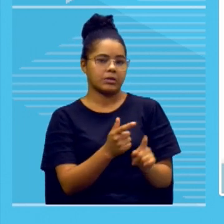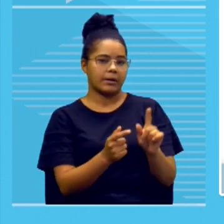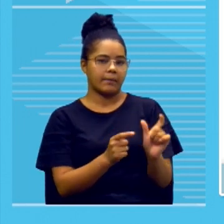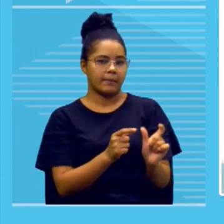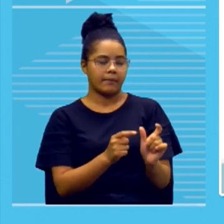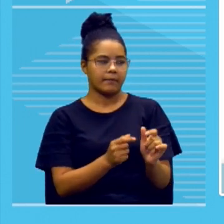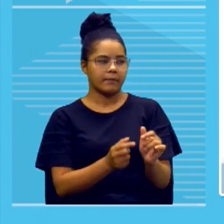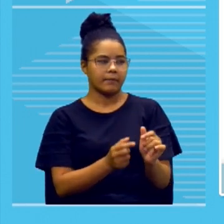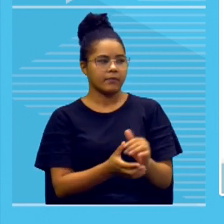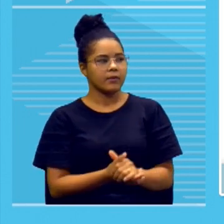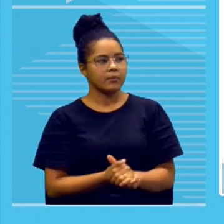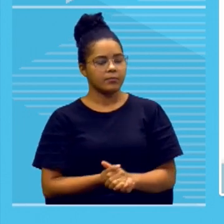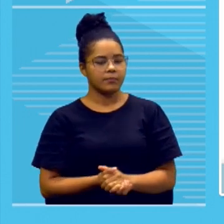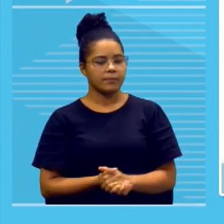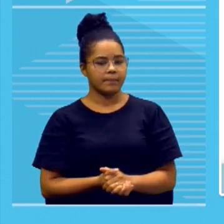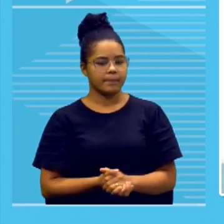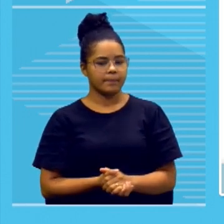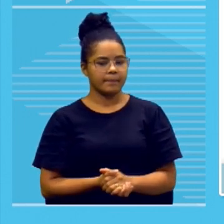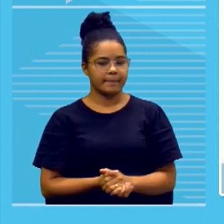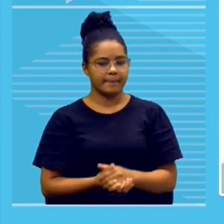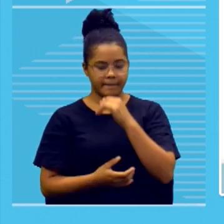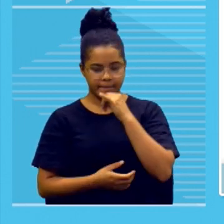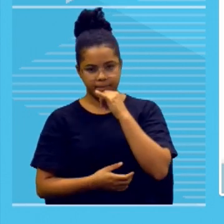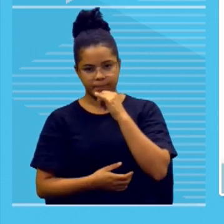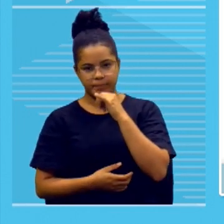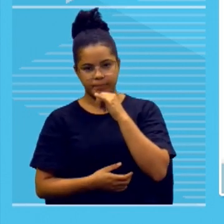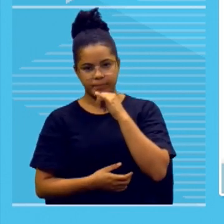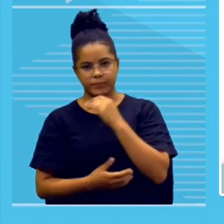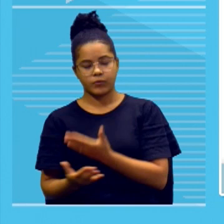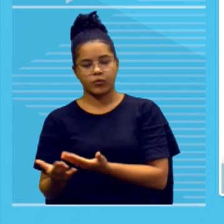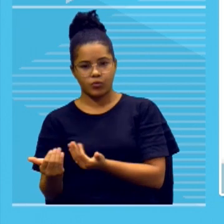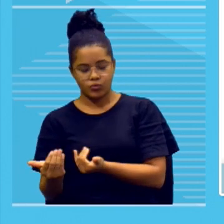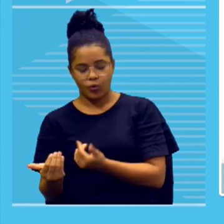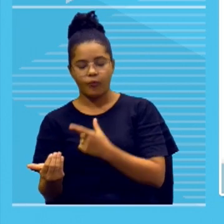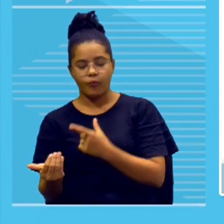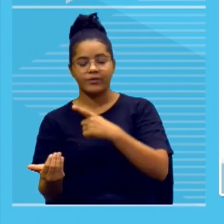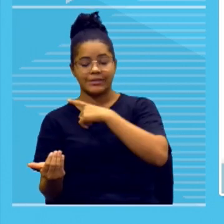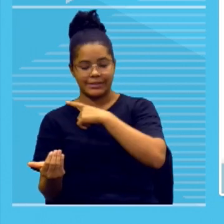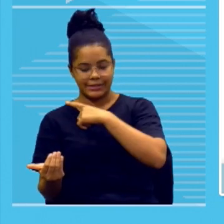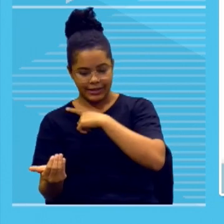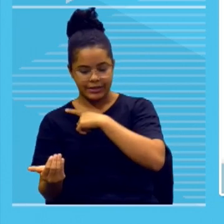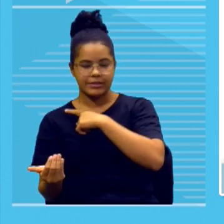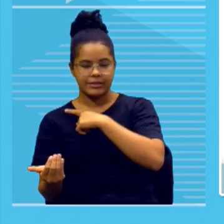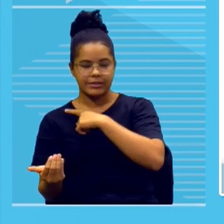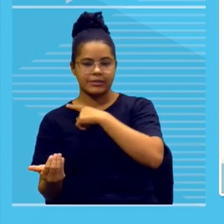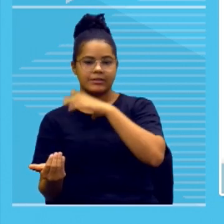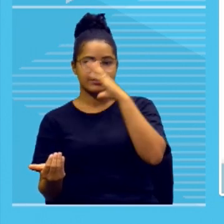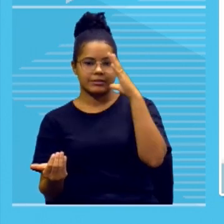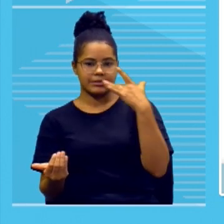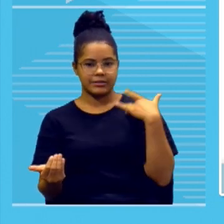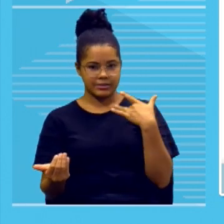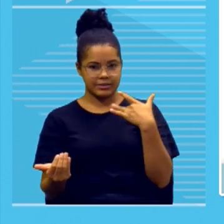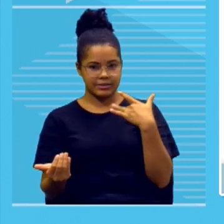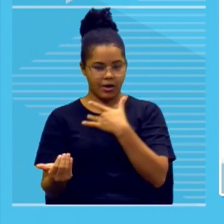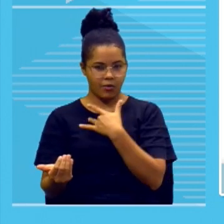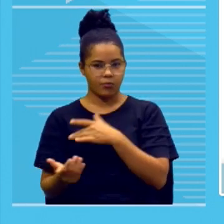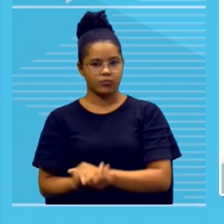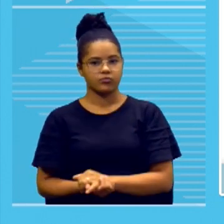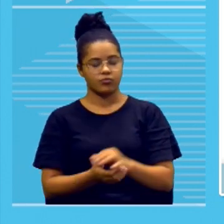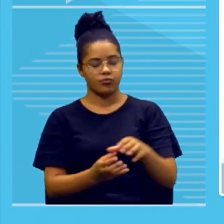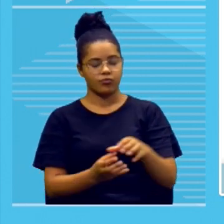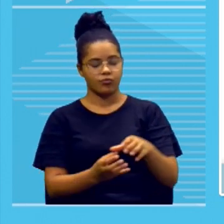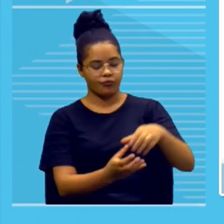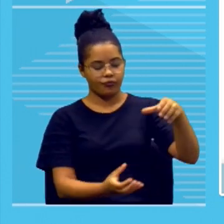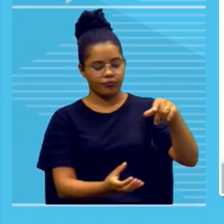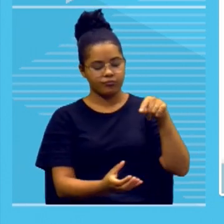Olha aí o exemplo. Os jovens têm saúde. Os idosos têm sabedoria. Né? O